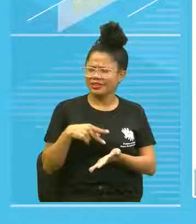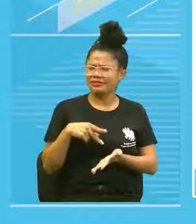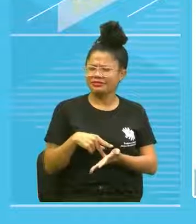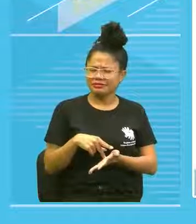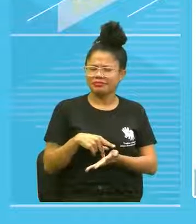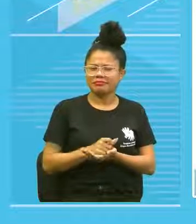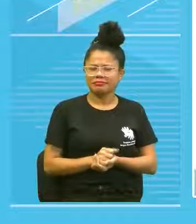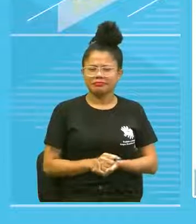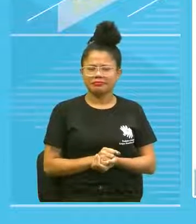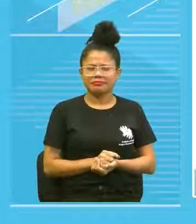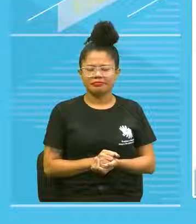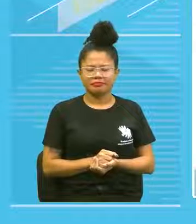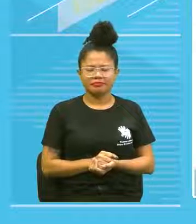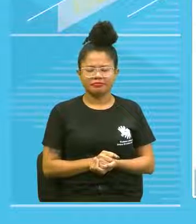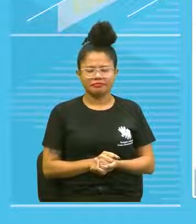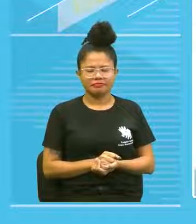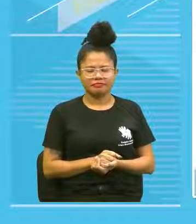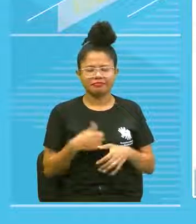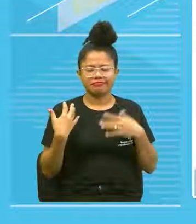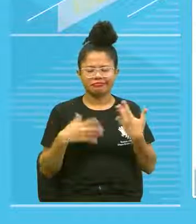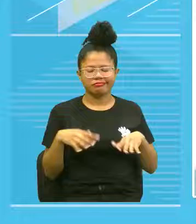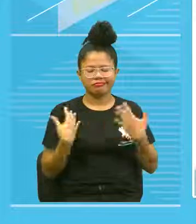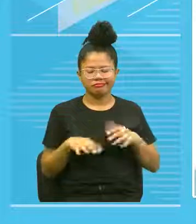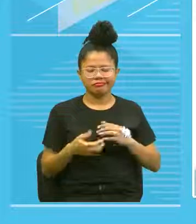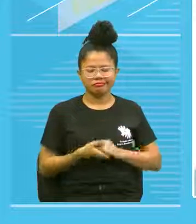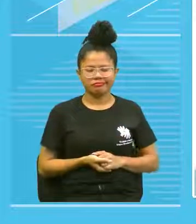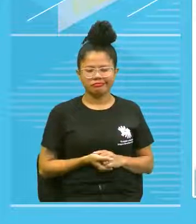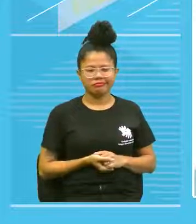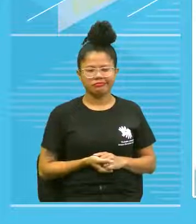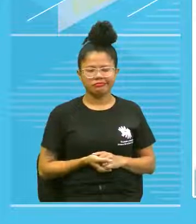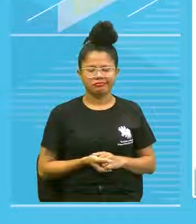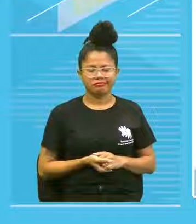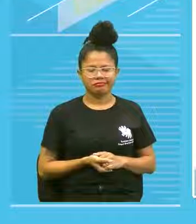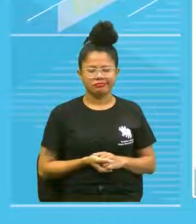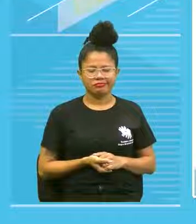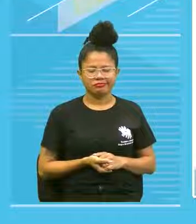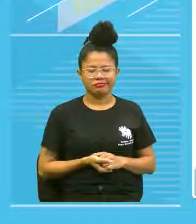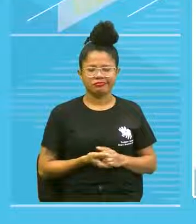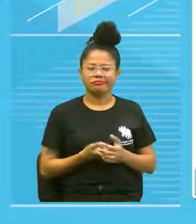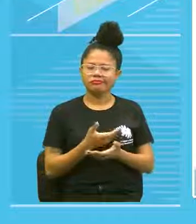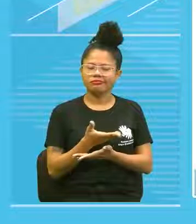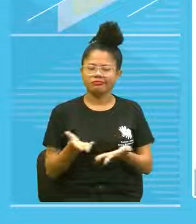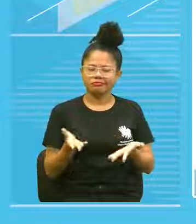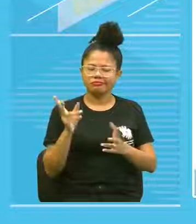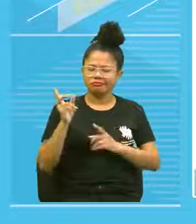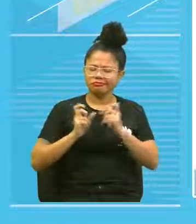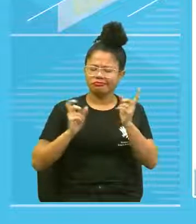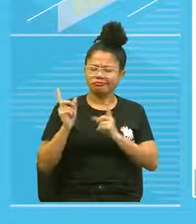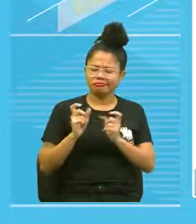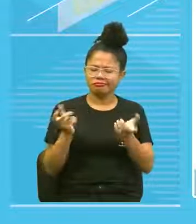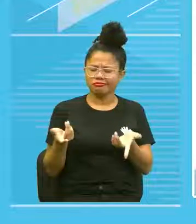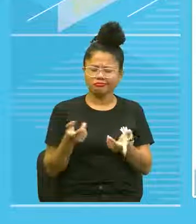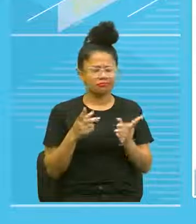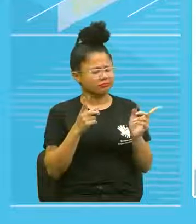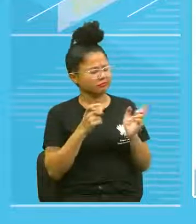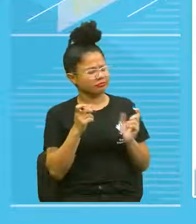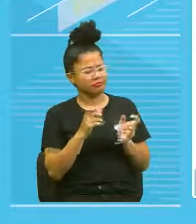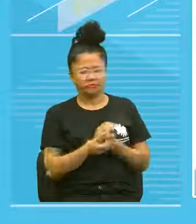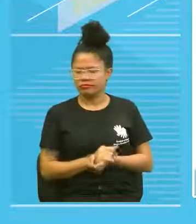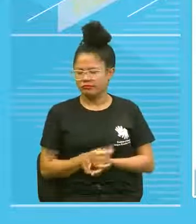mesmo o caramba e aí vocês estão preocupadas eu